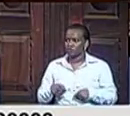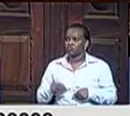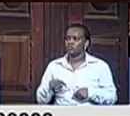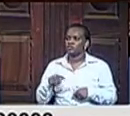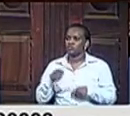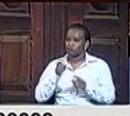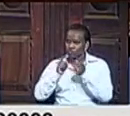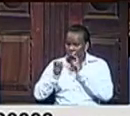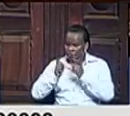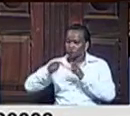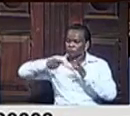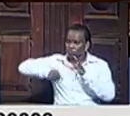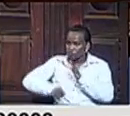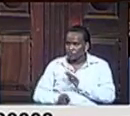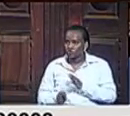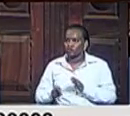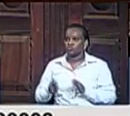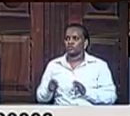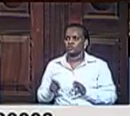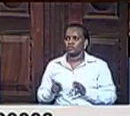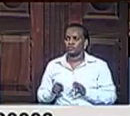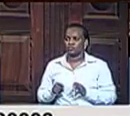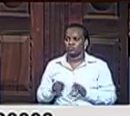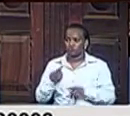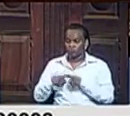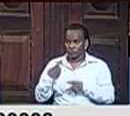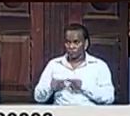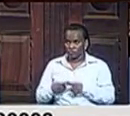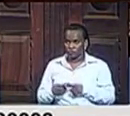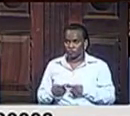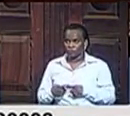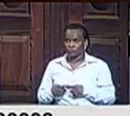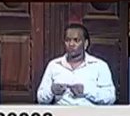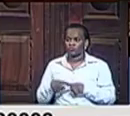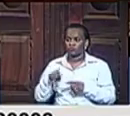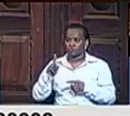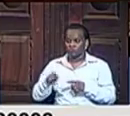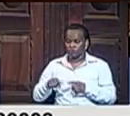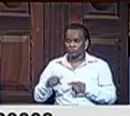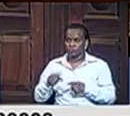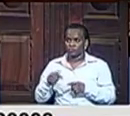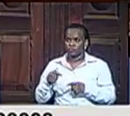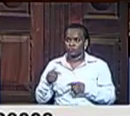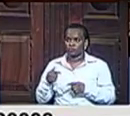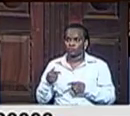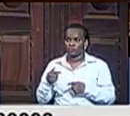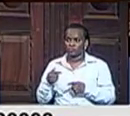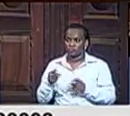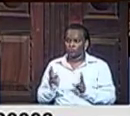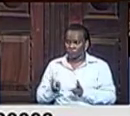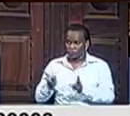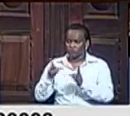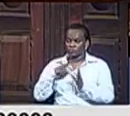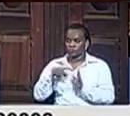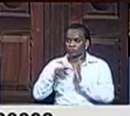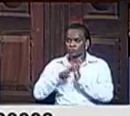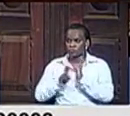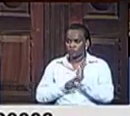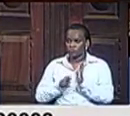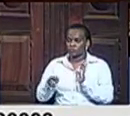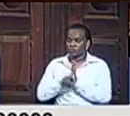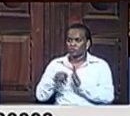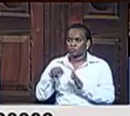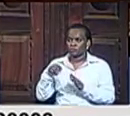uma discussão profunda, porque essa questão ainda é regulada na